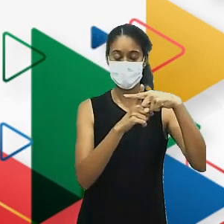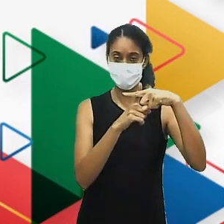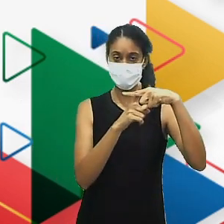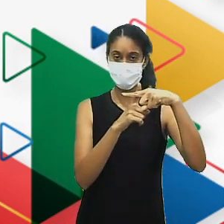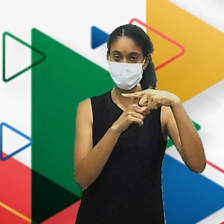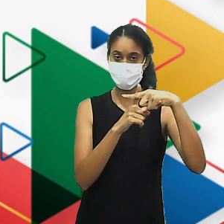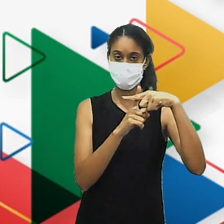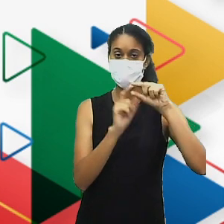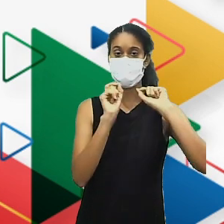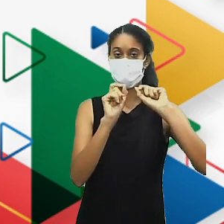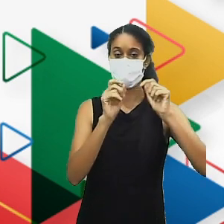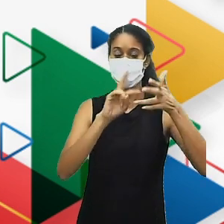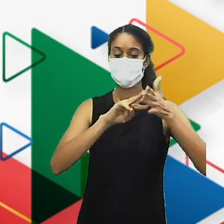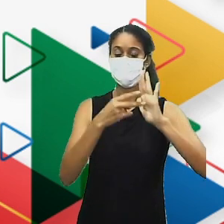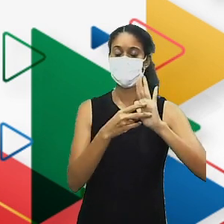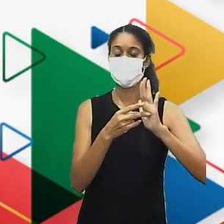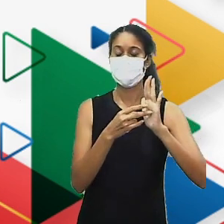positiva,